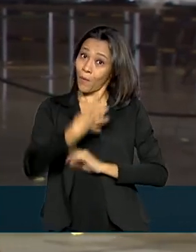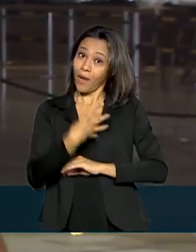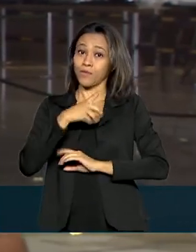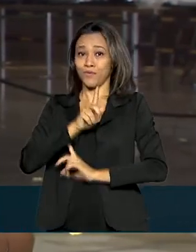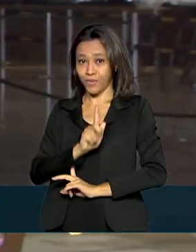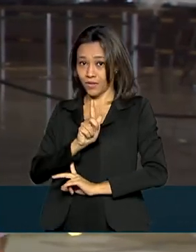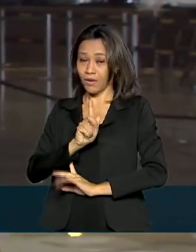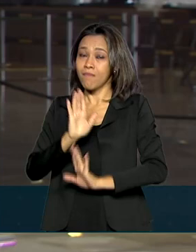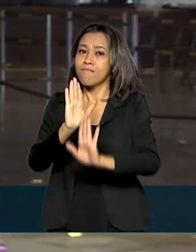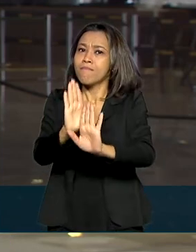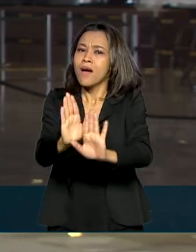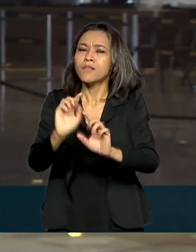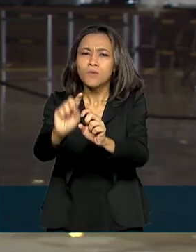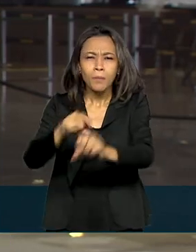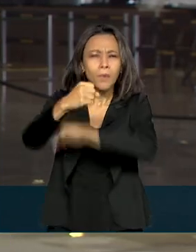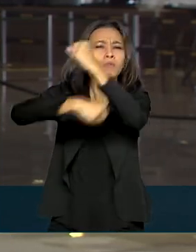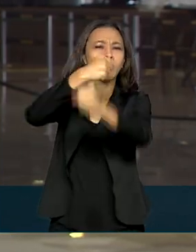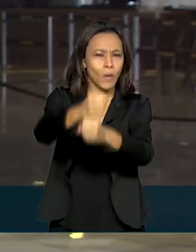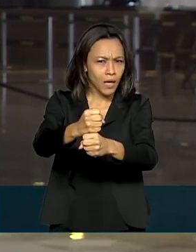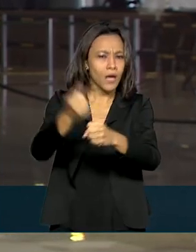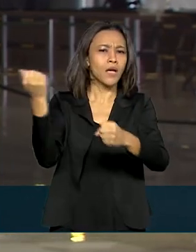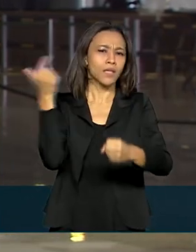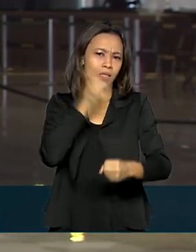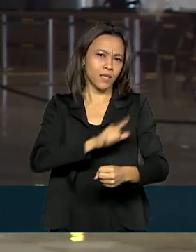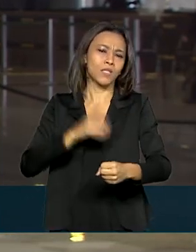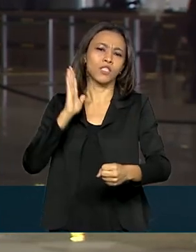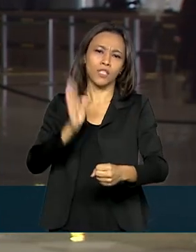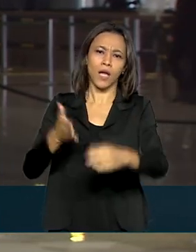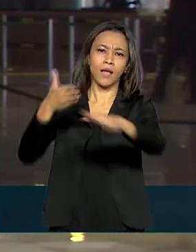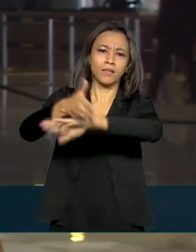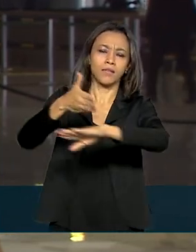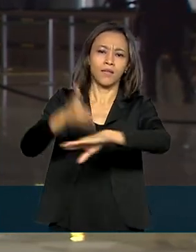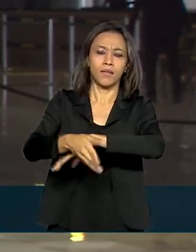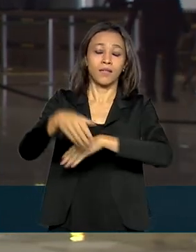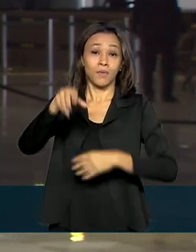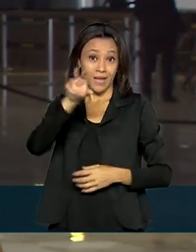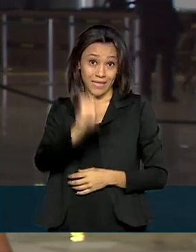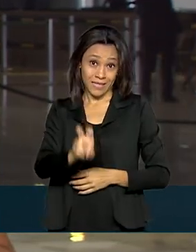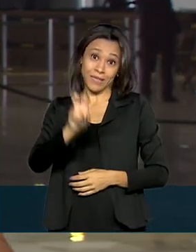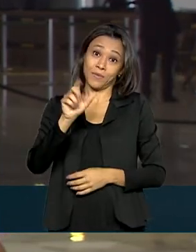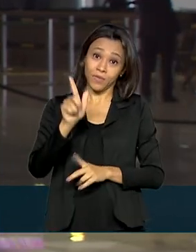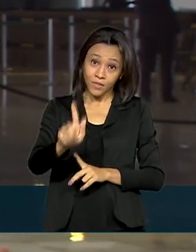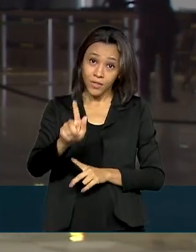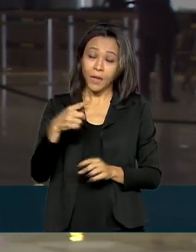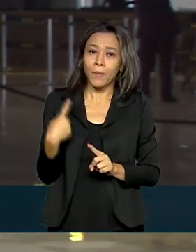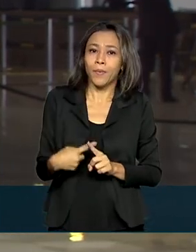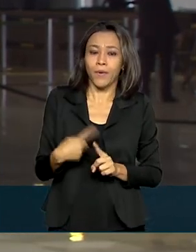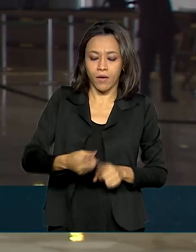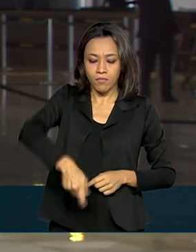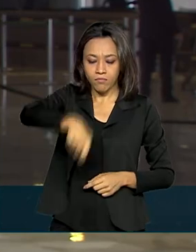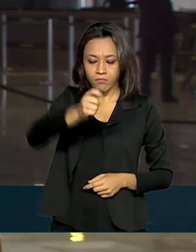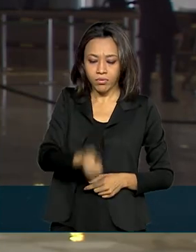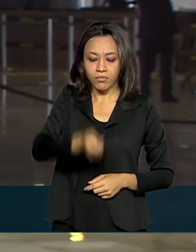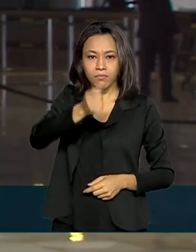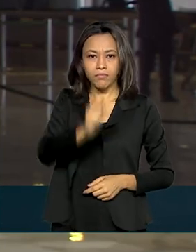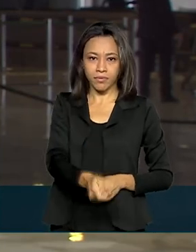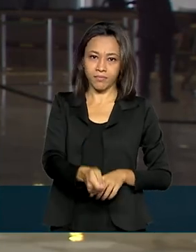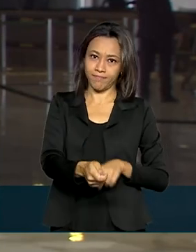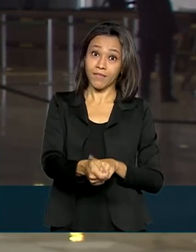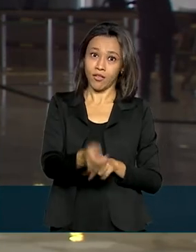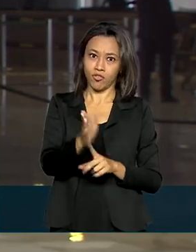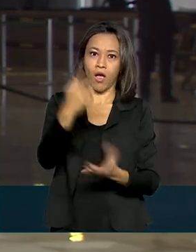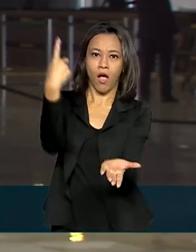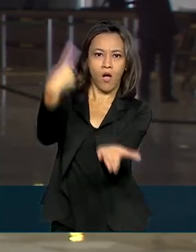a previsão é que já a partir do ano que vem a gente tem acesso a essa frequência mais moderna. Porque o leilão da 5G está